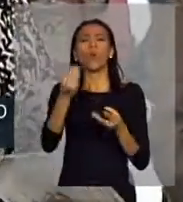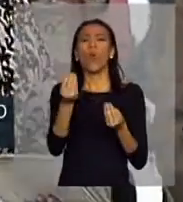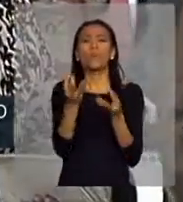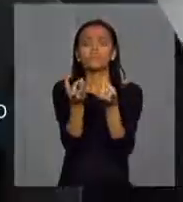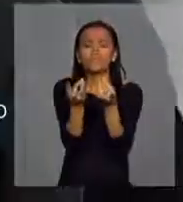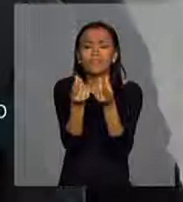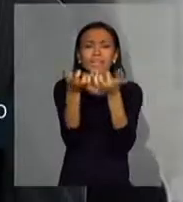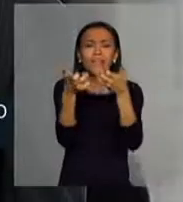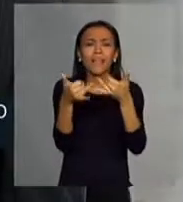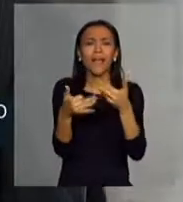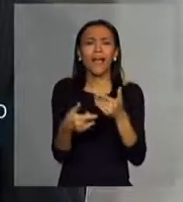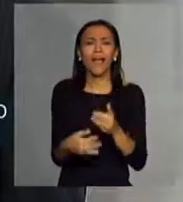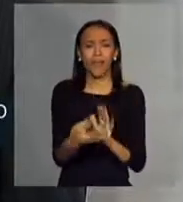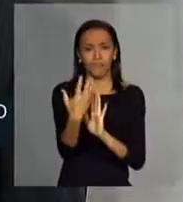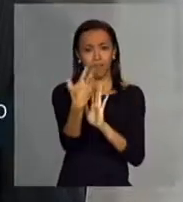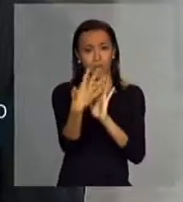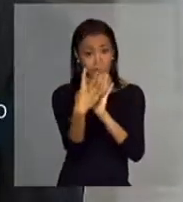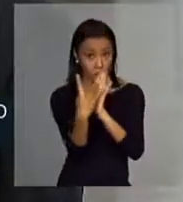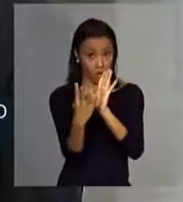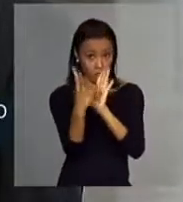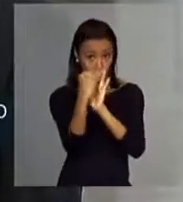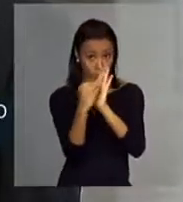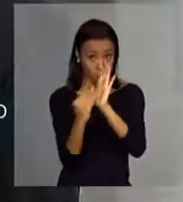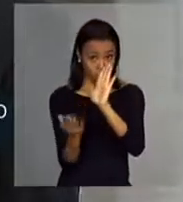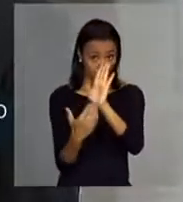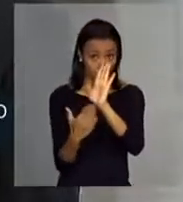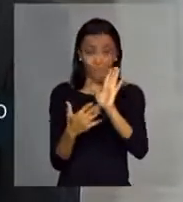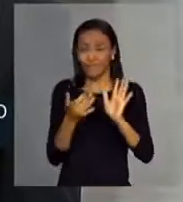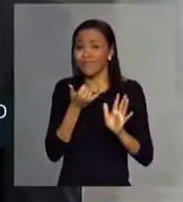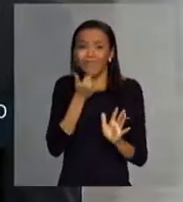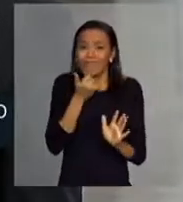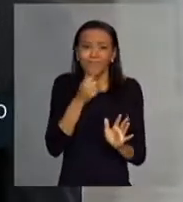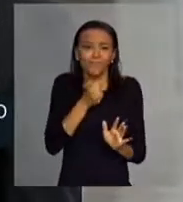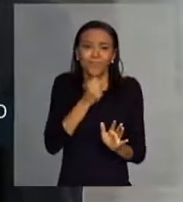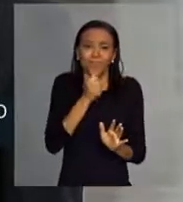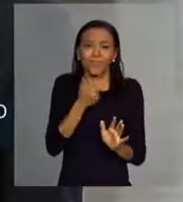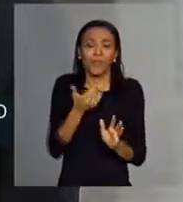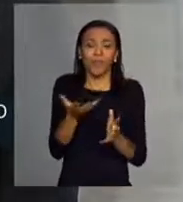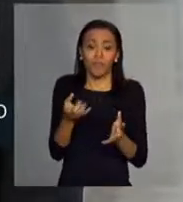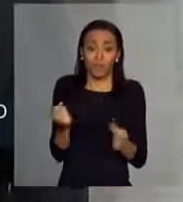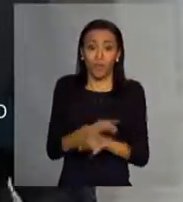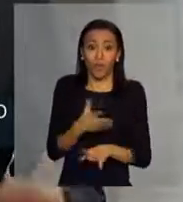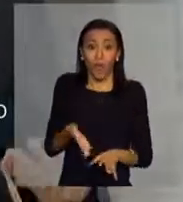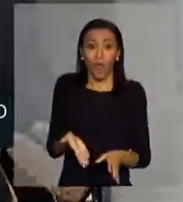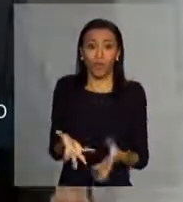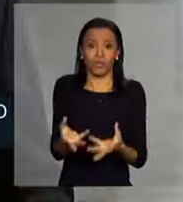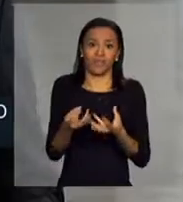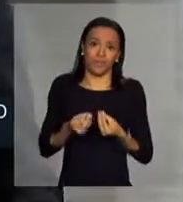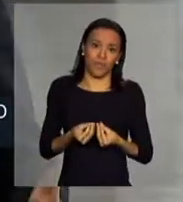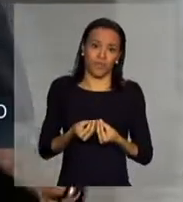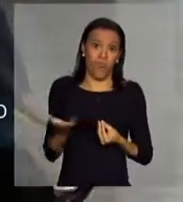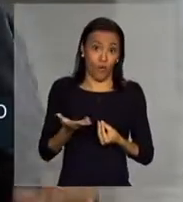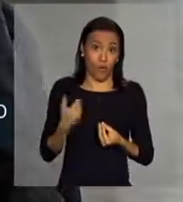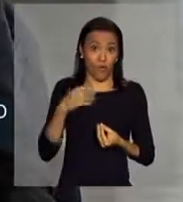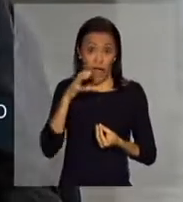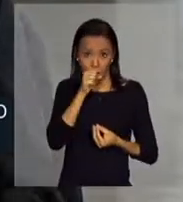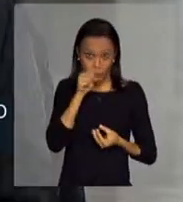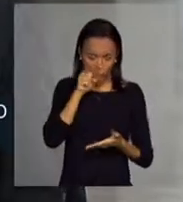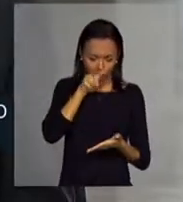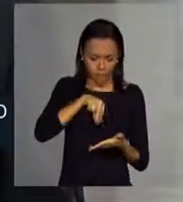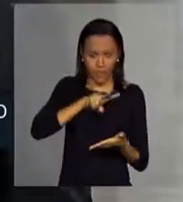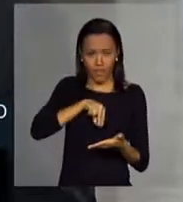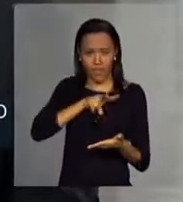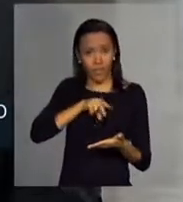dá ainda, porque, veja bem, eu acabei de receber as propostas do governo. Vou me debruçar rapidamente sobre